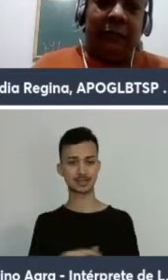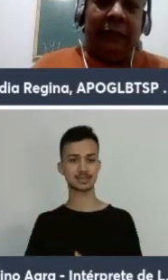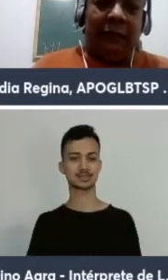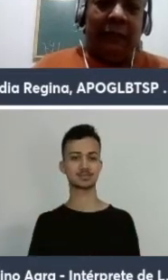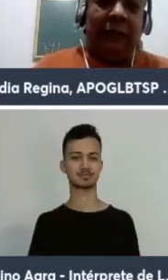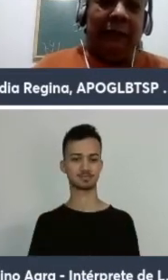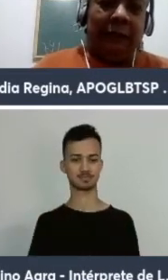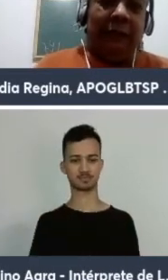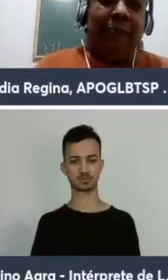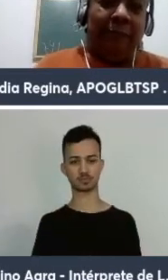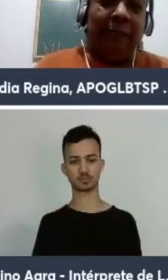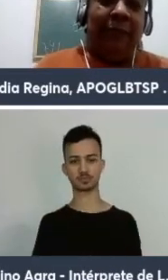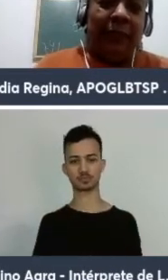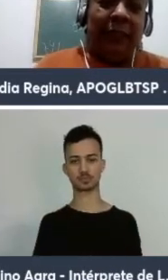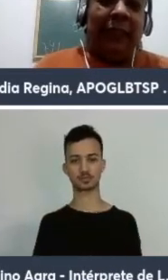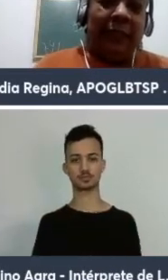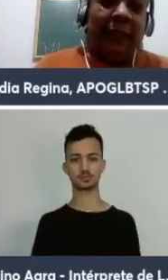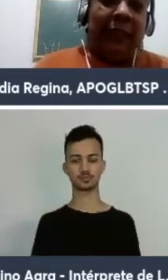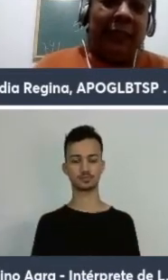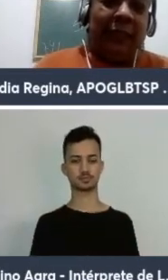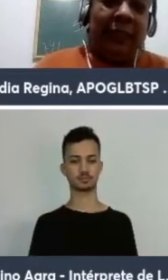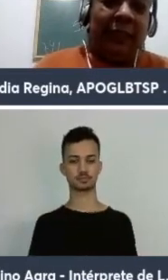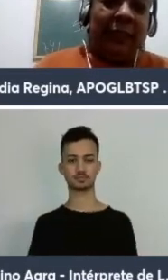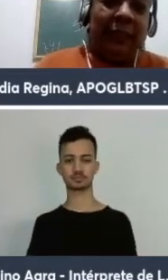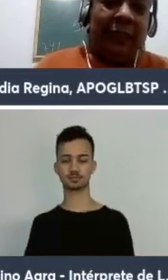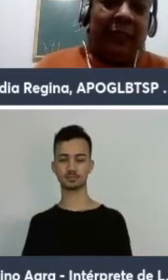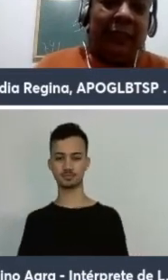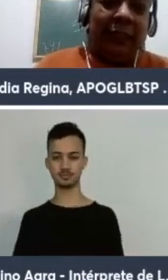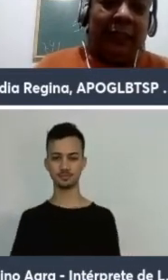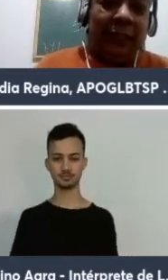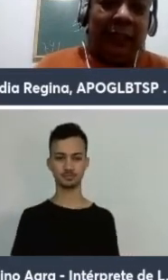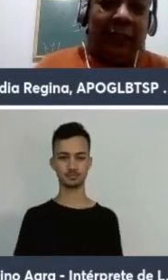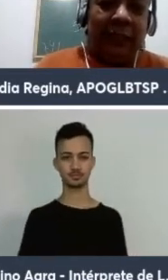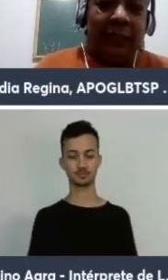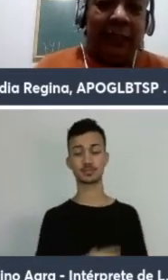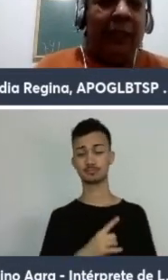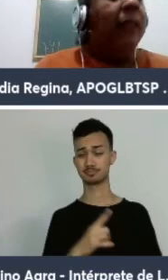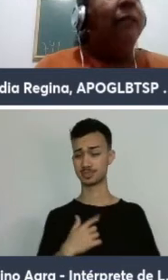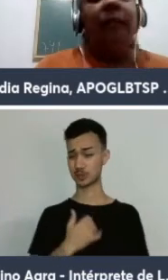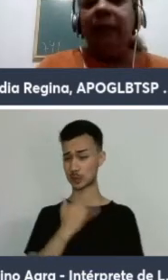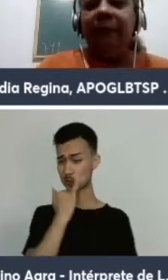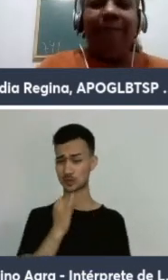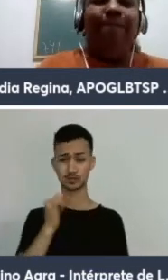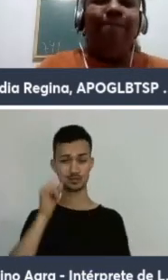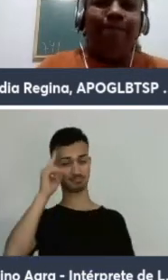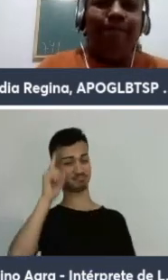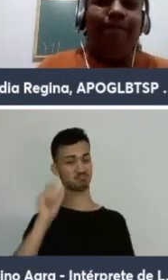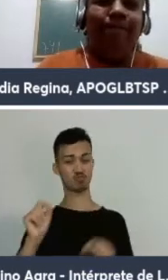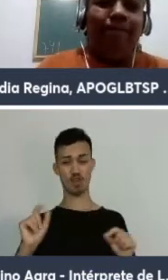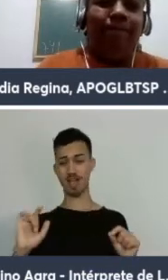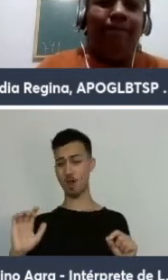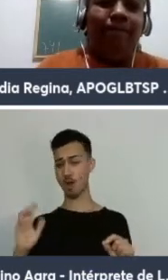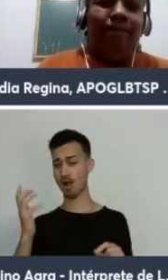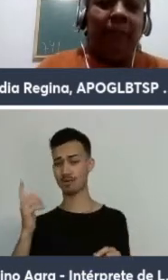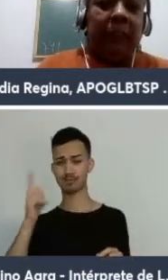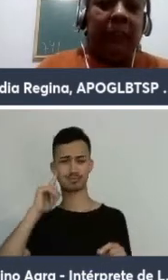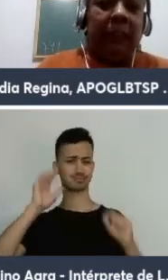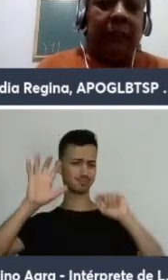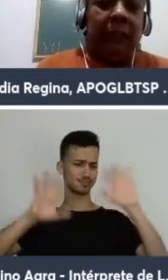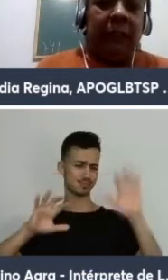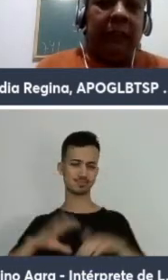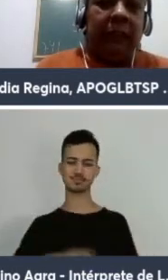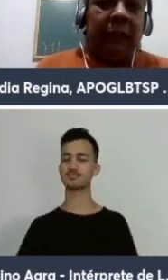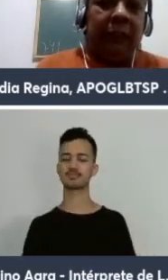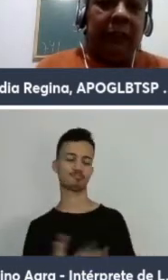aqui. Oi, gente. Oi, gente. Vocês me desculpem, não sei o que está acontecendo. Imagina.